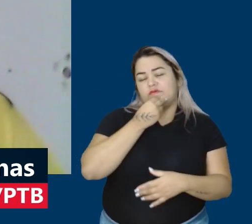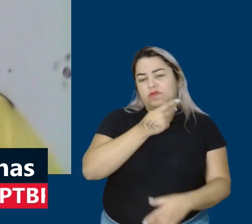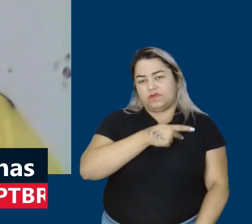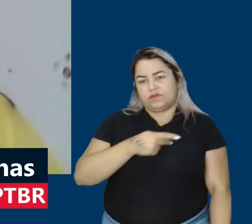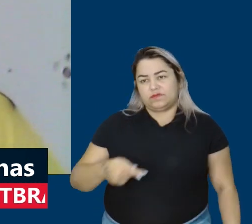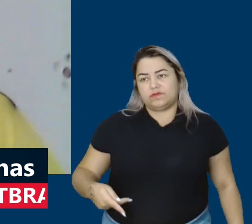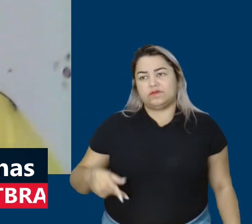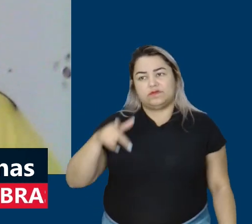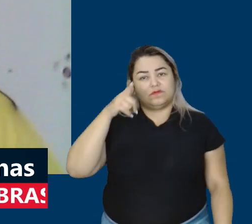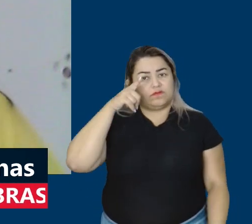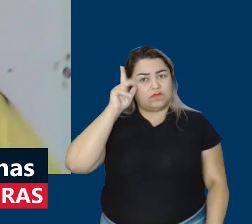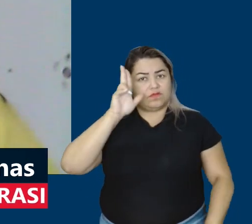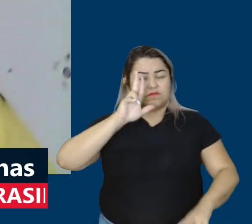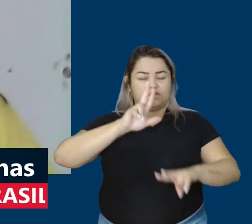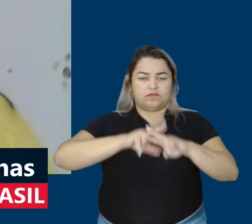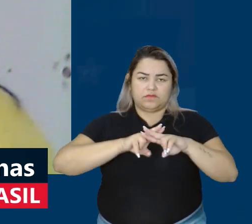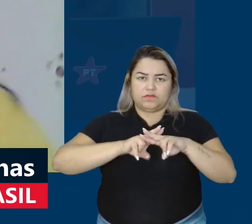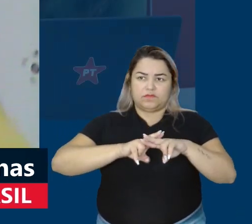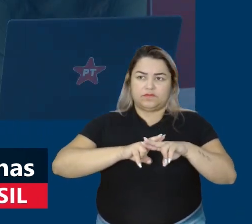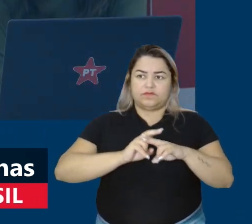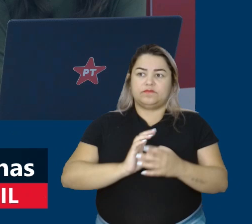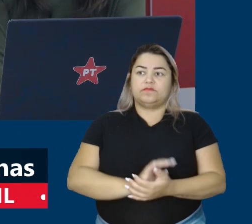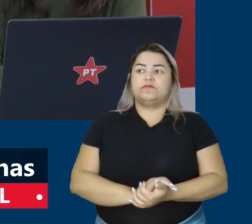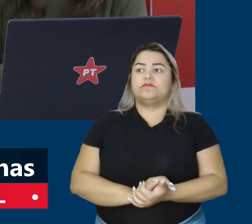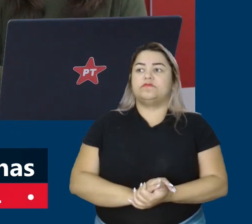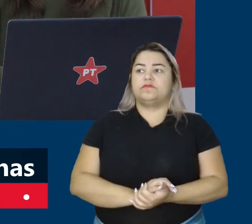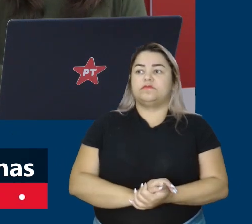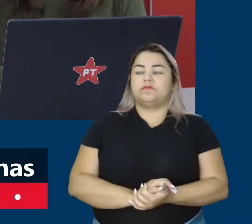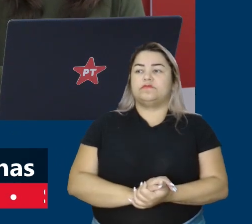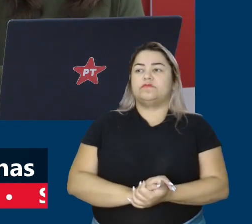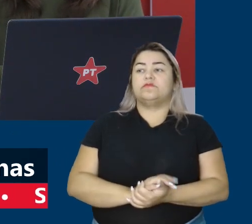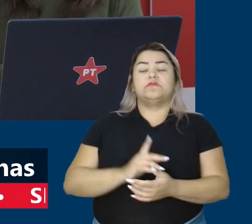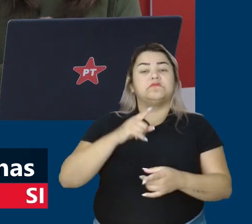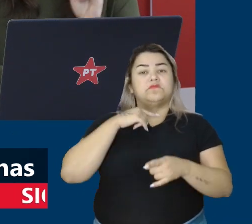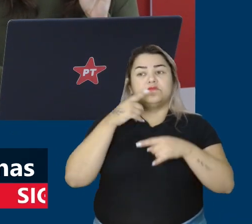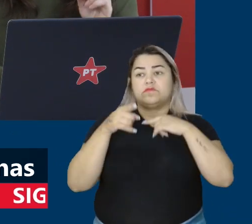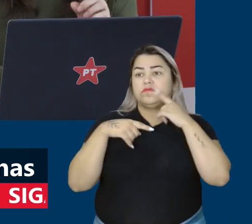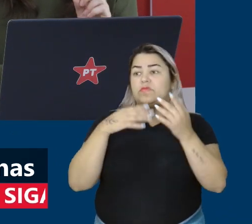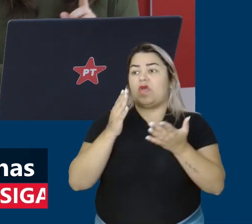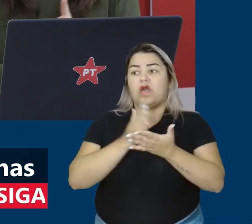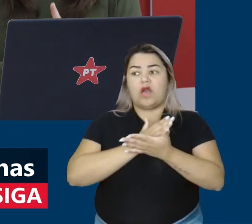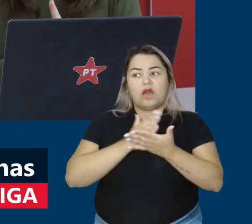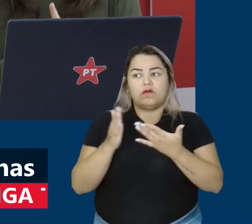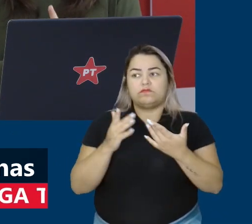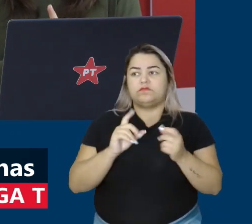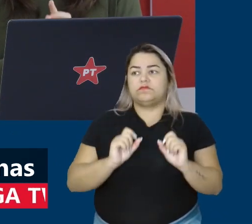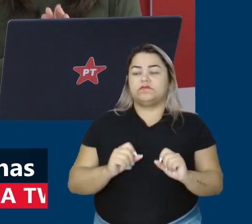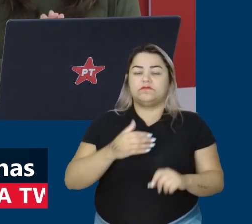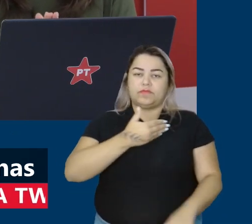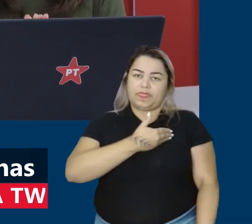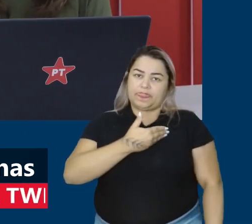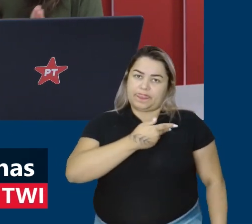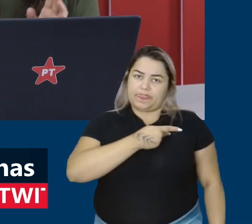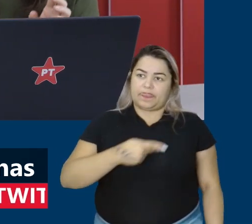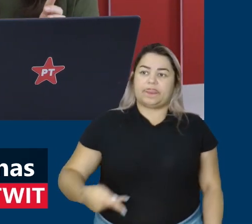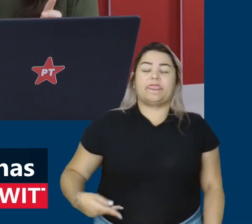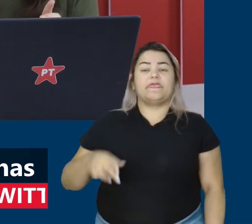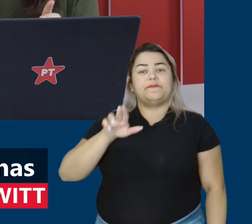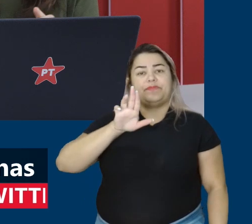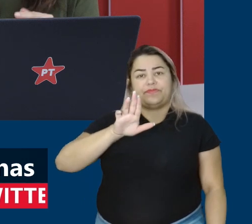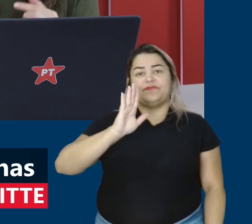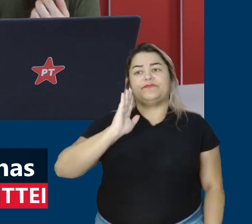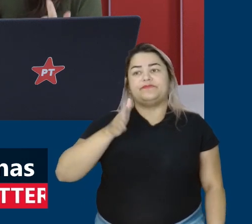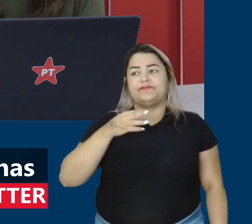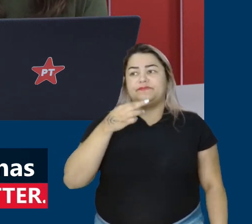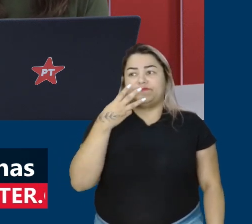anterior devia estar preso por lesa pátria. Sem dúvida alguma, porque só no governo Lula, né, desde o início, já foram